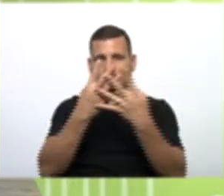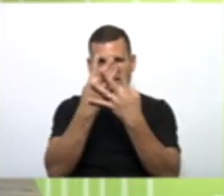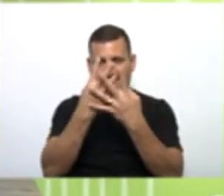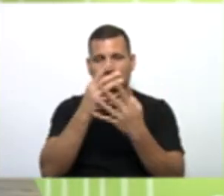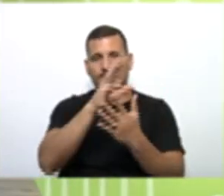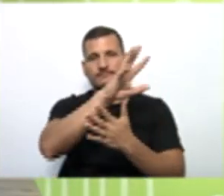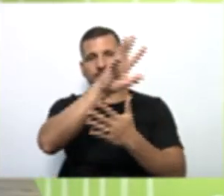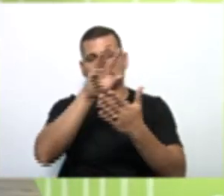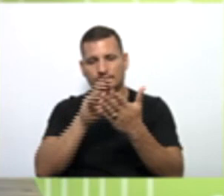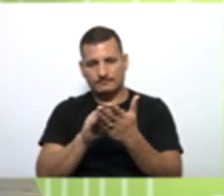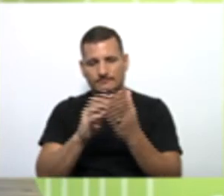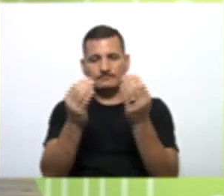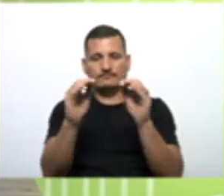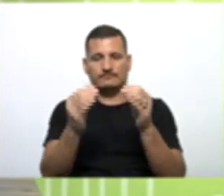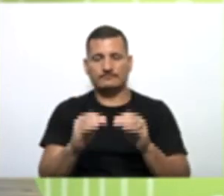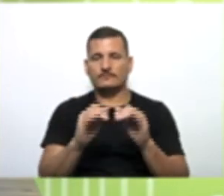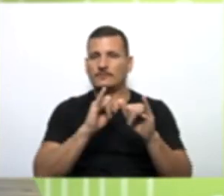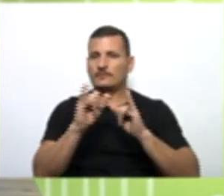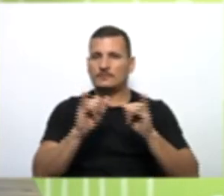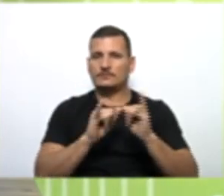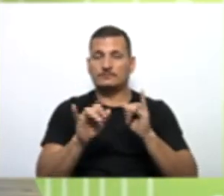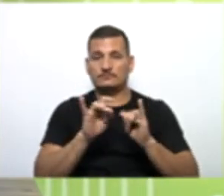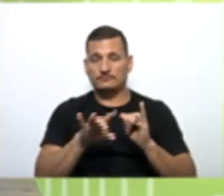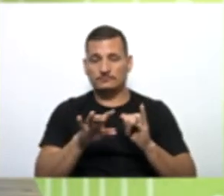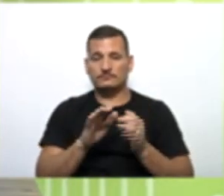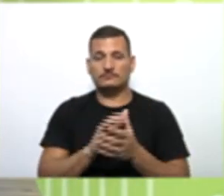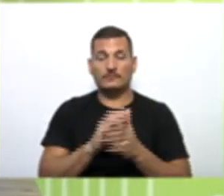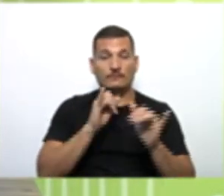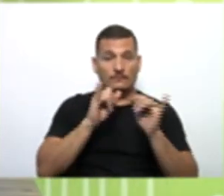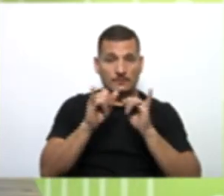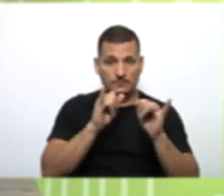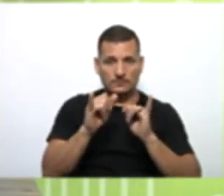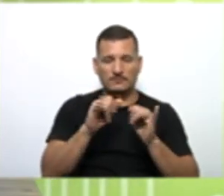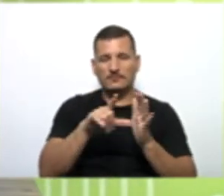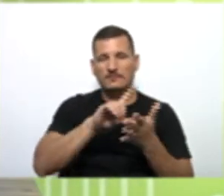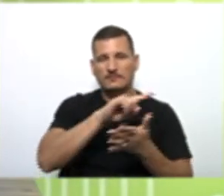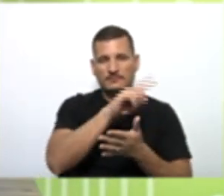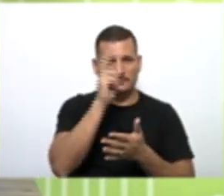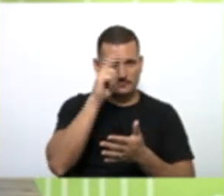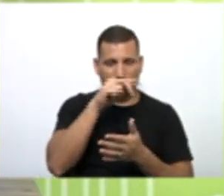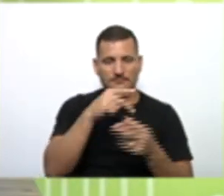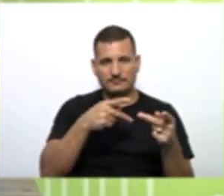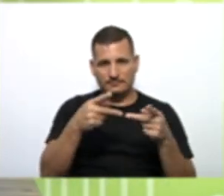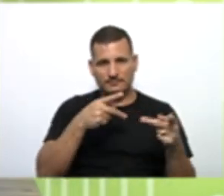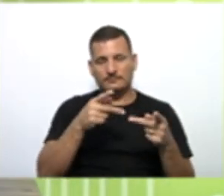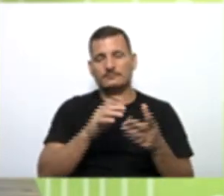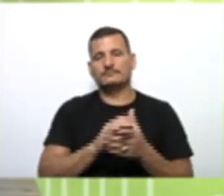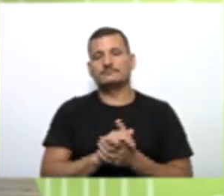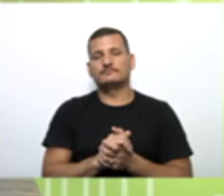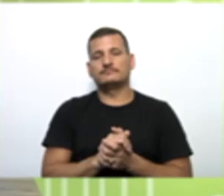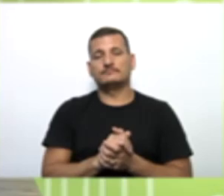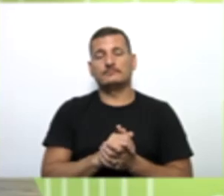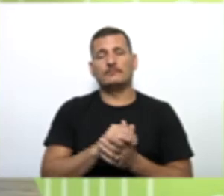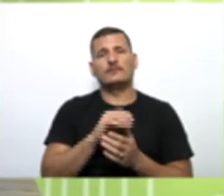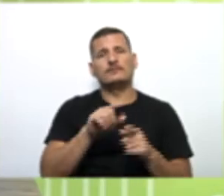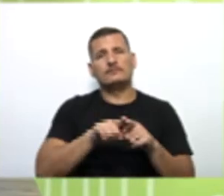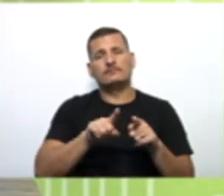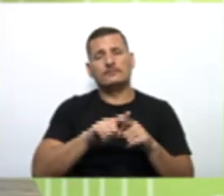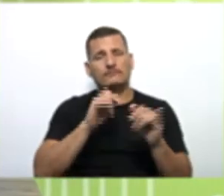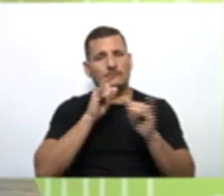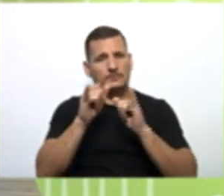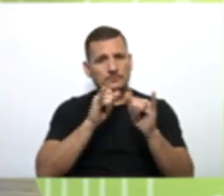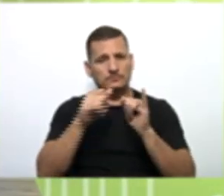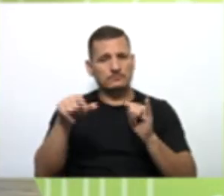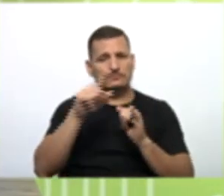baixar e vão inserir essas informações. As informações que a gente construiu agora, no esboço do projeto de pesquisa, e as informações que